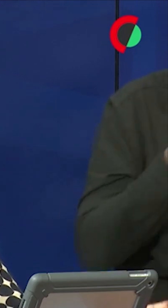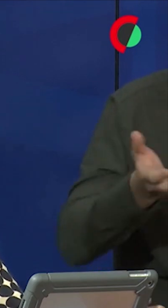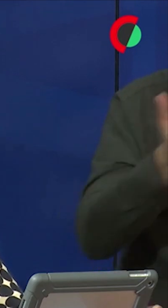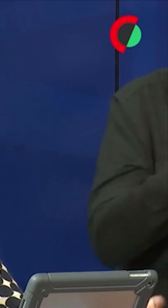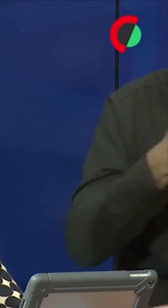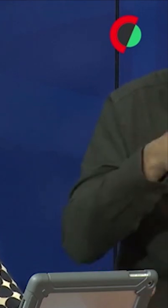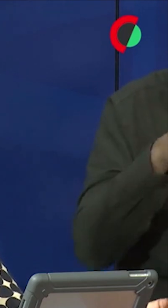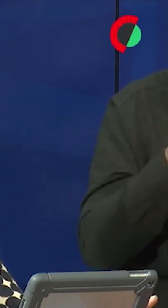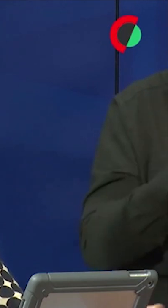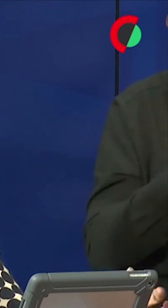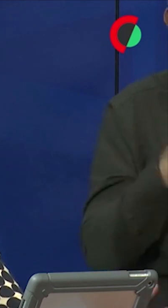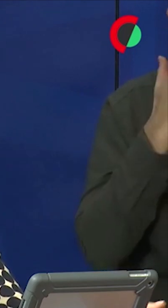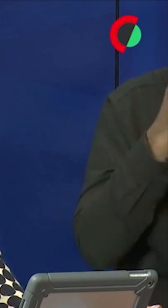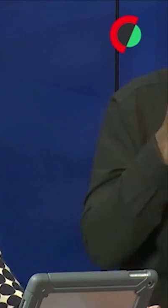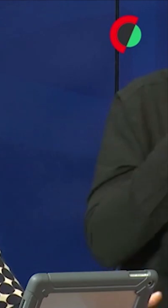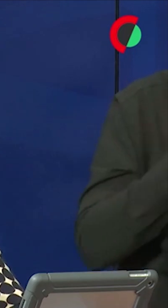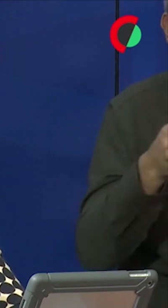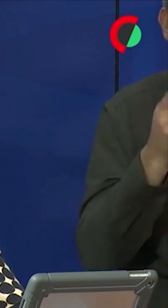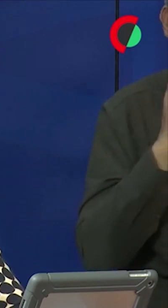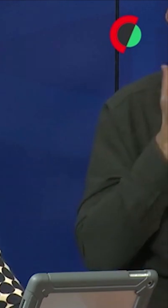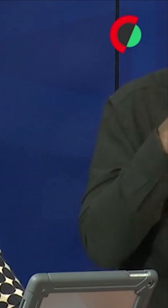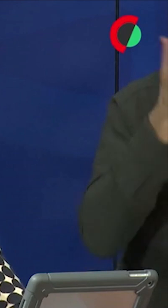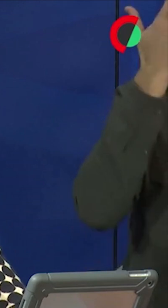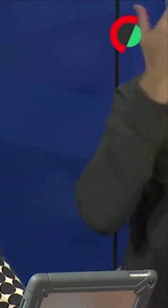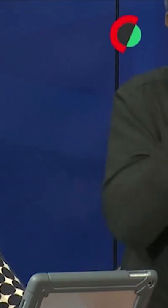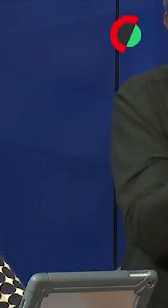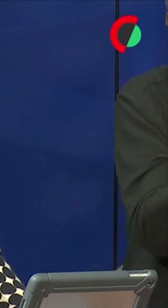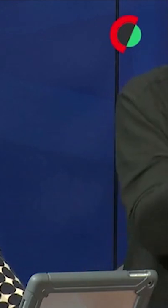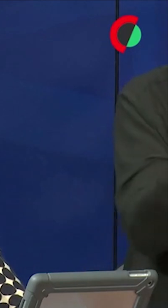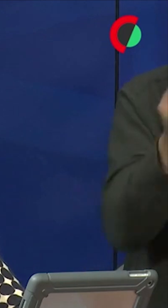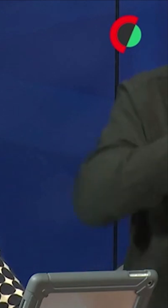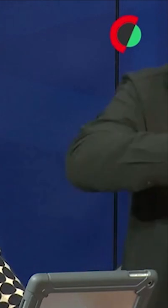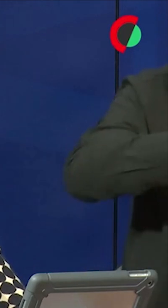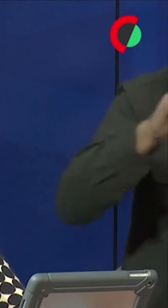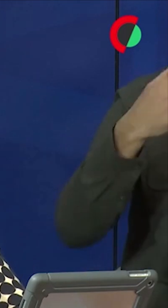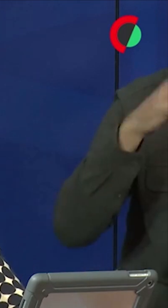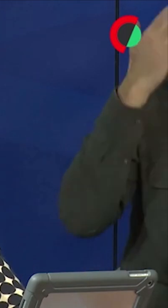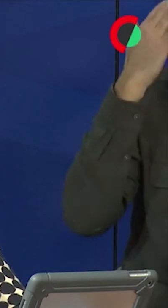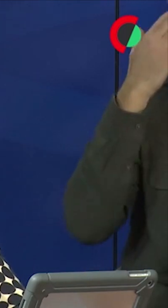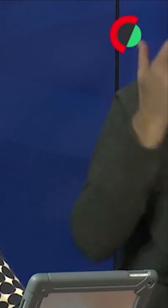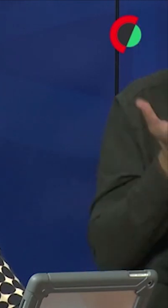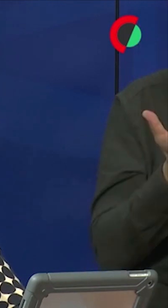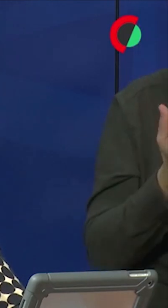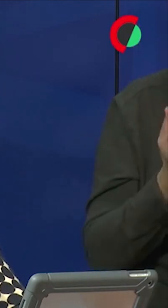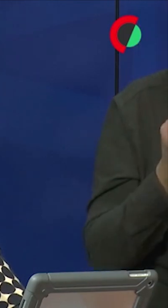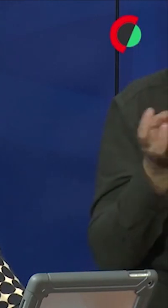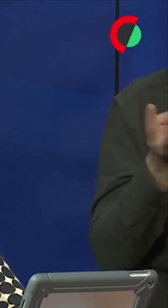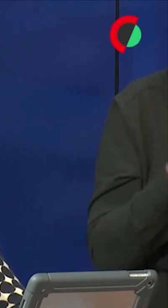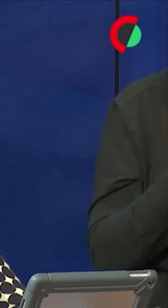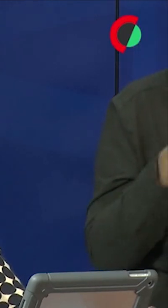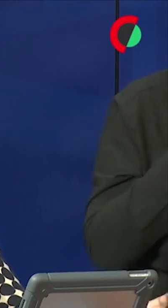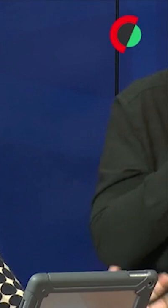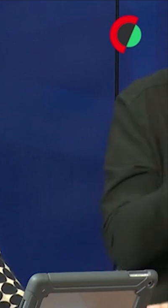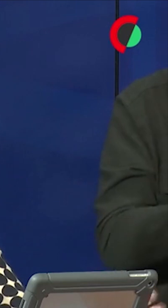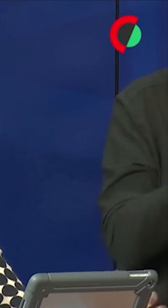na repartição se traem em conta as capacidades de cada um dos países, não é? E, portanto, as capacidades nacionais serão avaliadas e